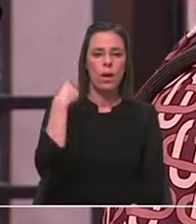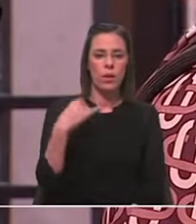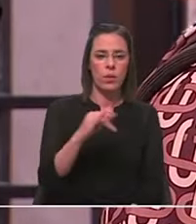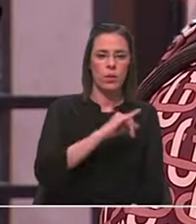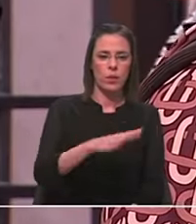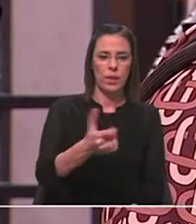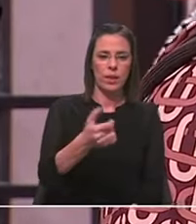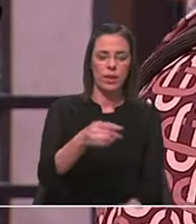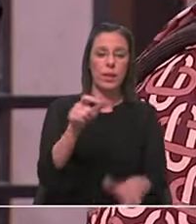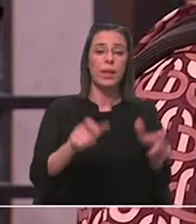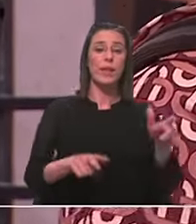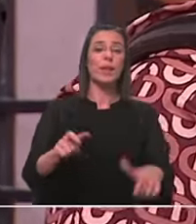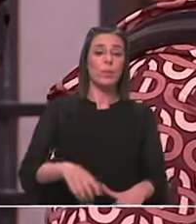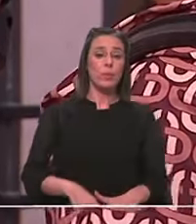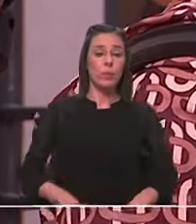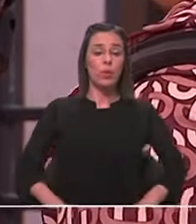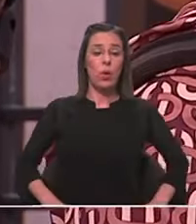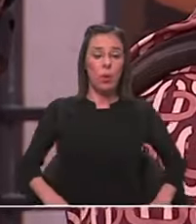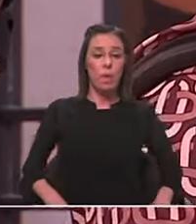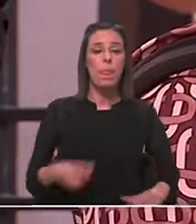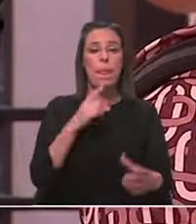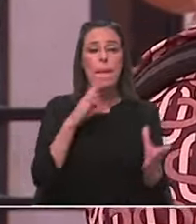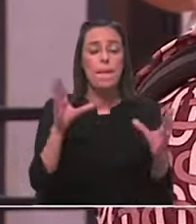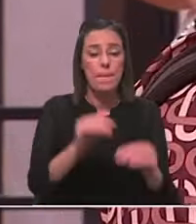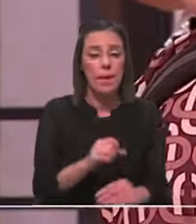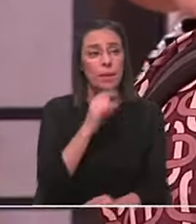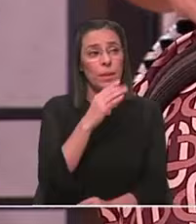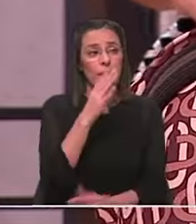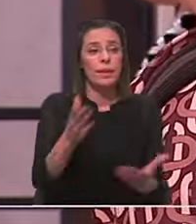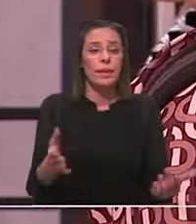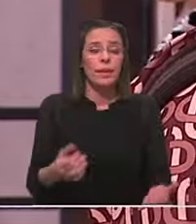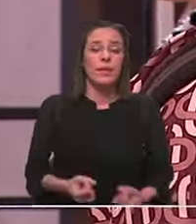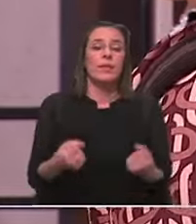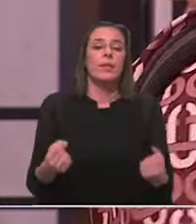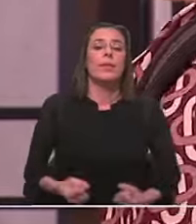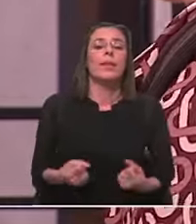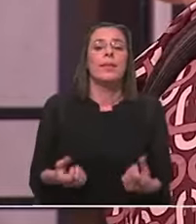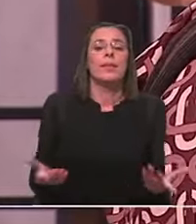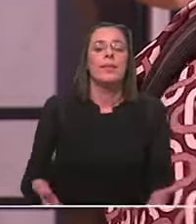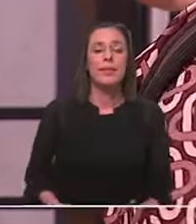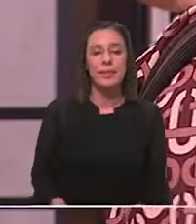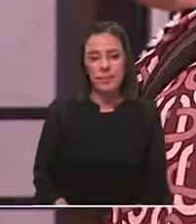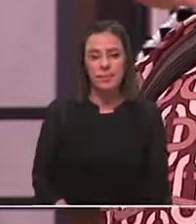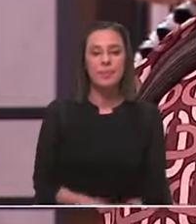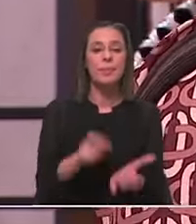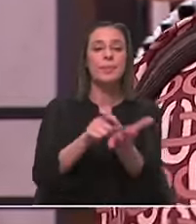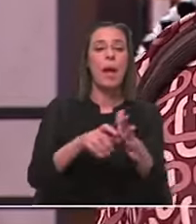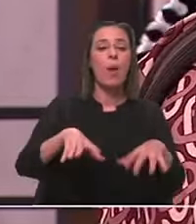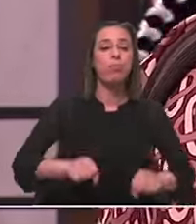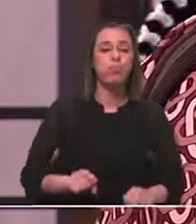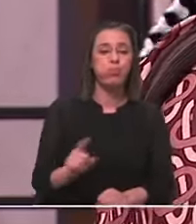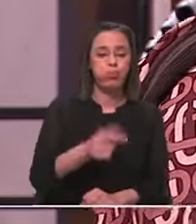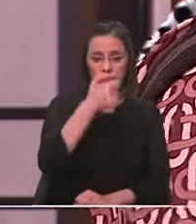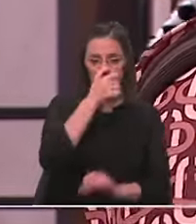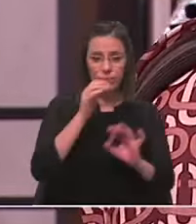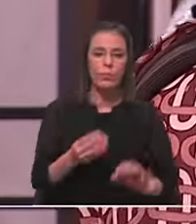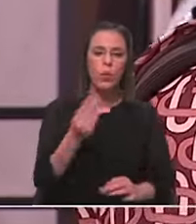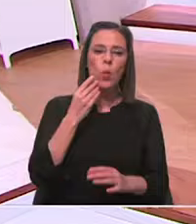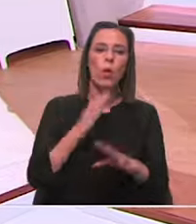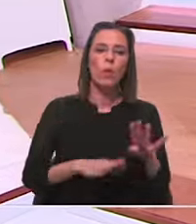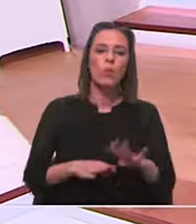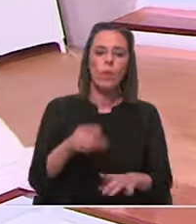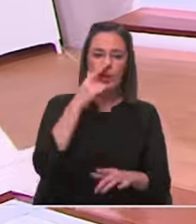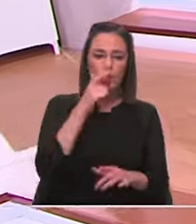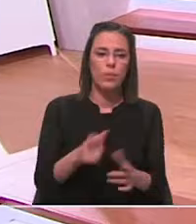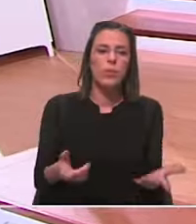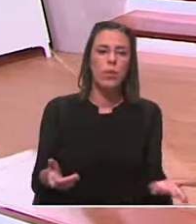250 pessoas. A sério? Outras tantas posso dizer que não conseguiram marcar claro. Lugar. Porque, e pode... Mas como é que fazem as